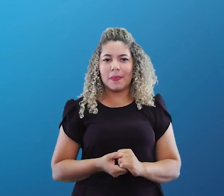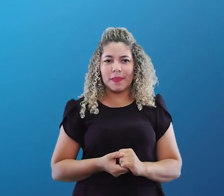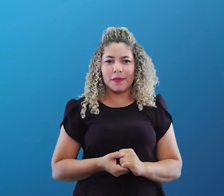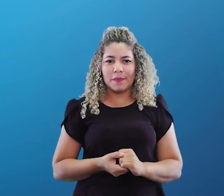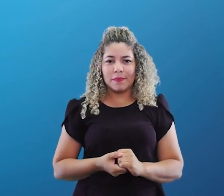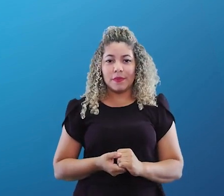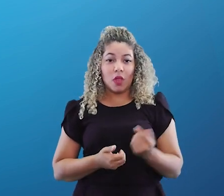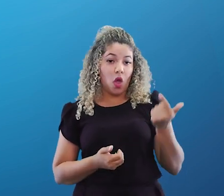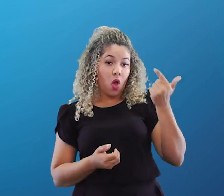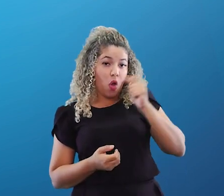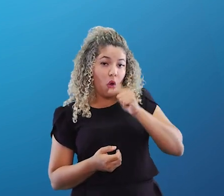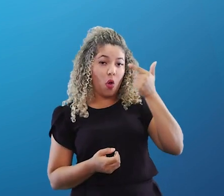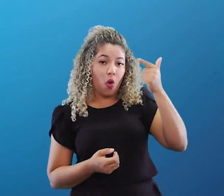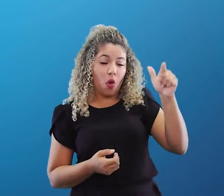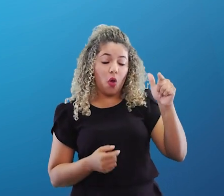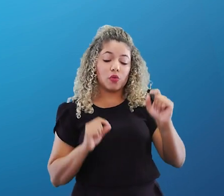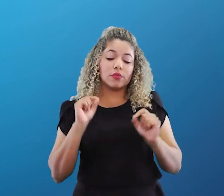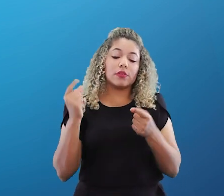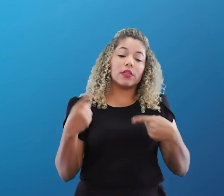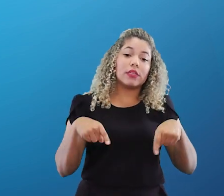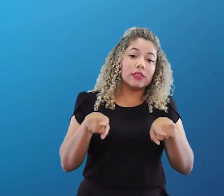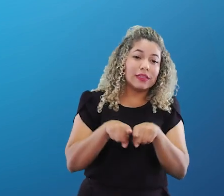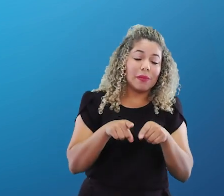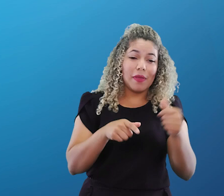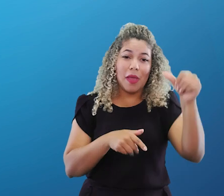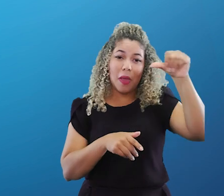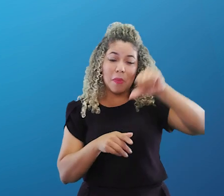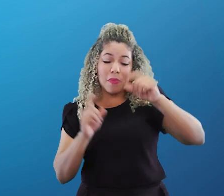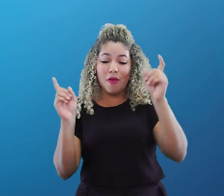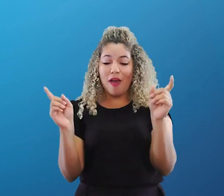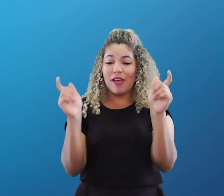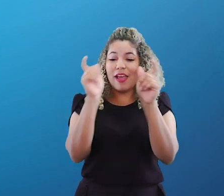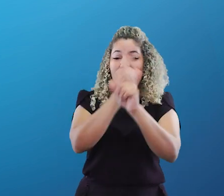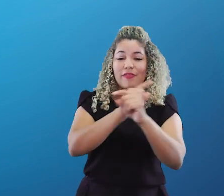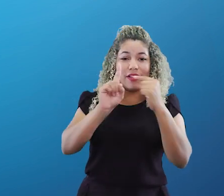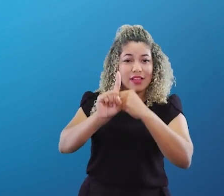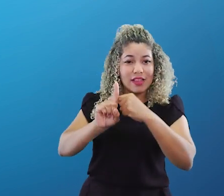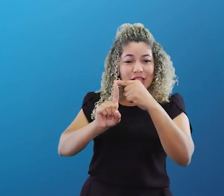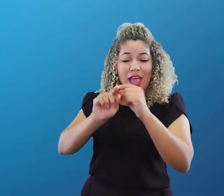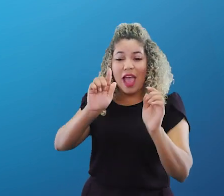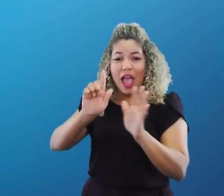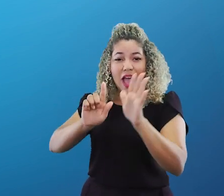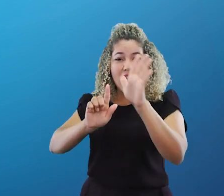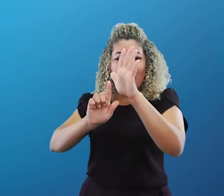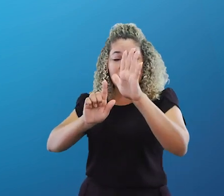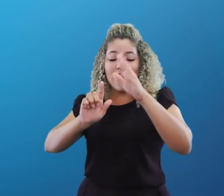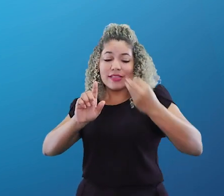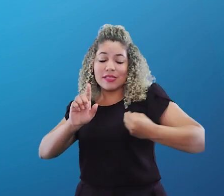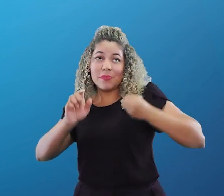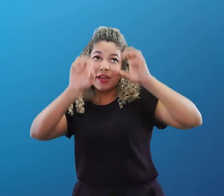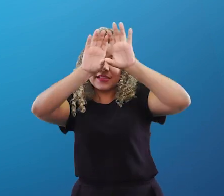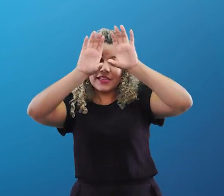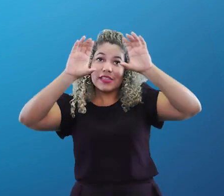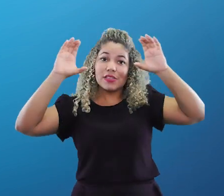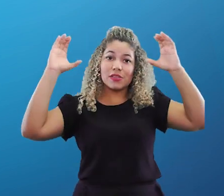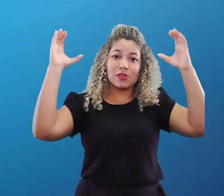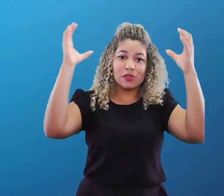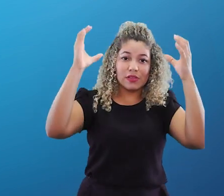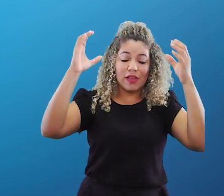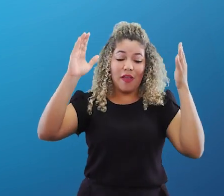Um outro índice relacionado ao agravamento da inversão térmica são os gases poluentes na atmosfera. Aqui falamos